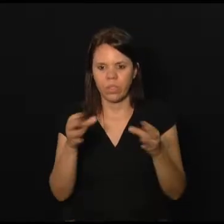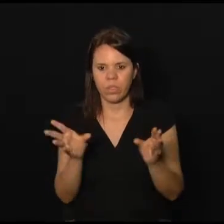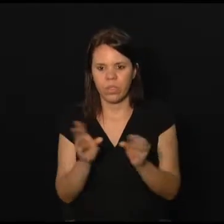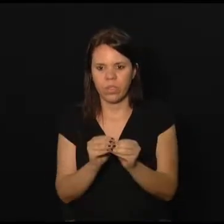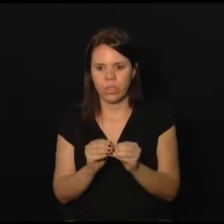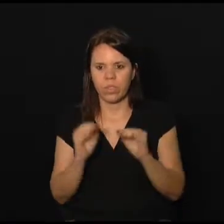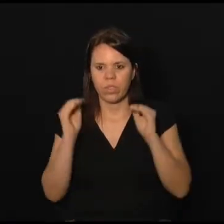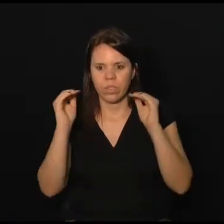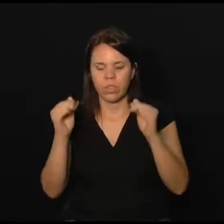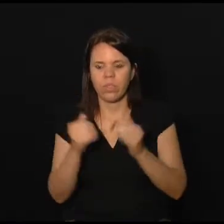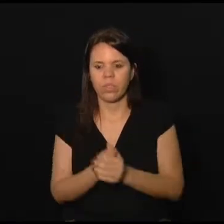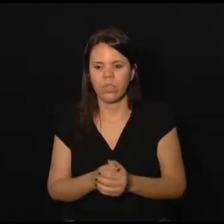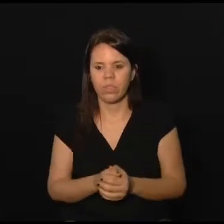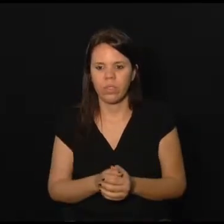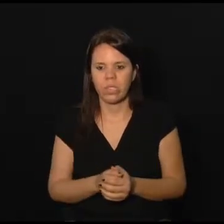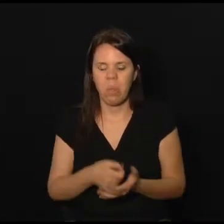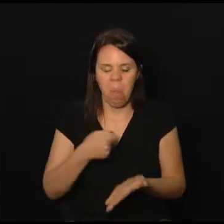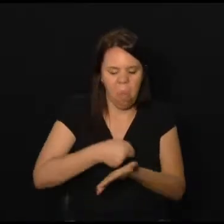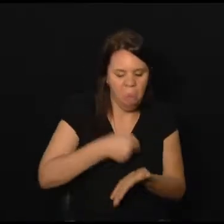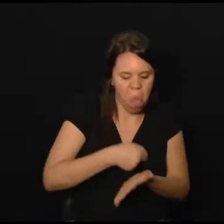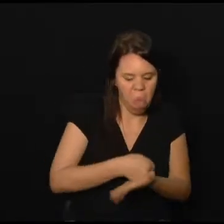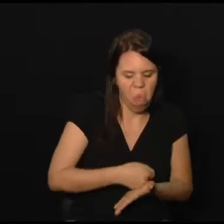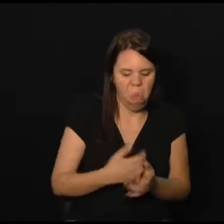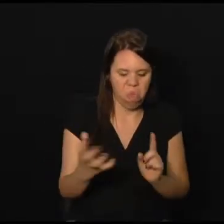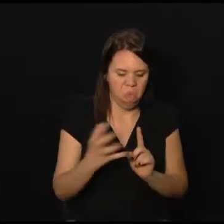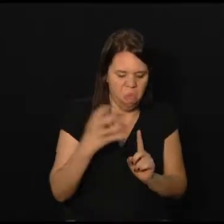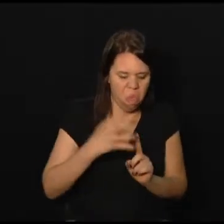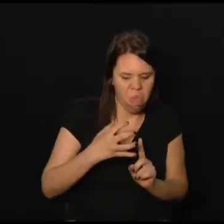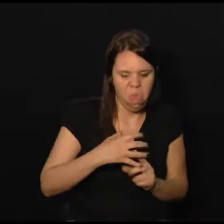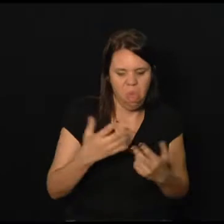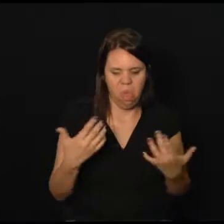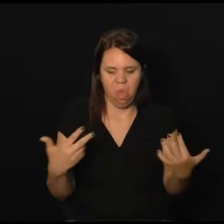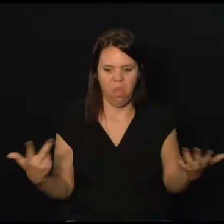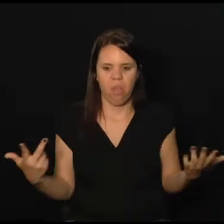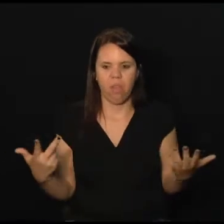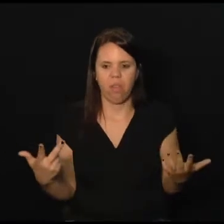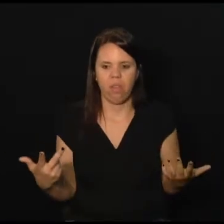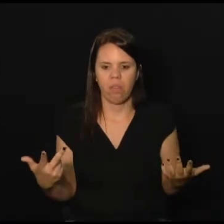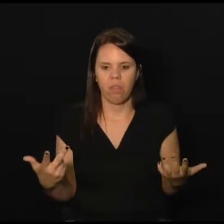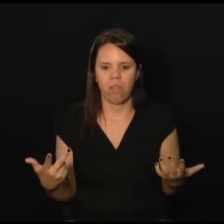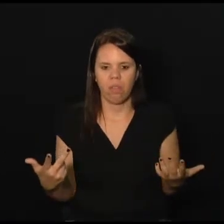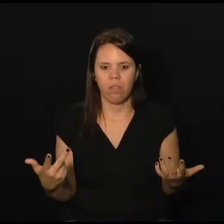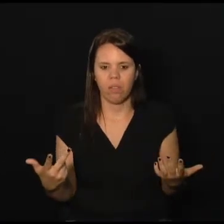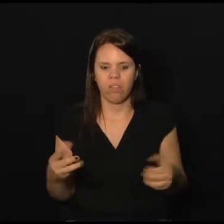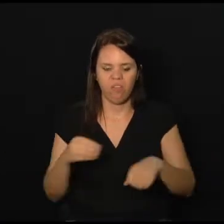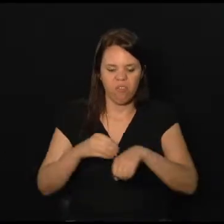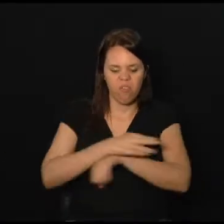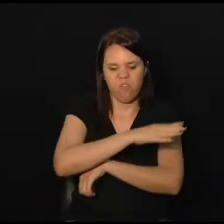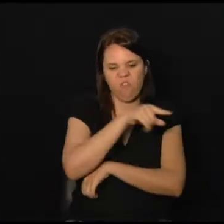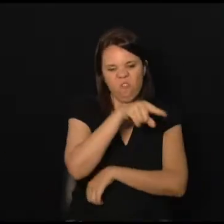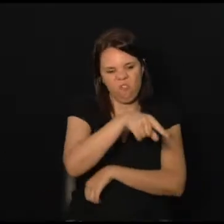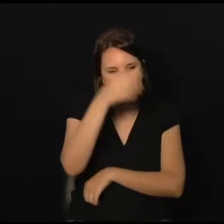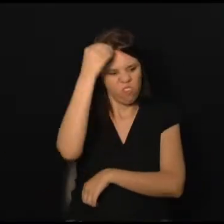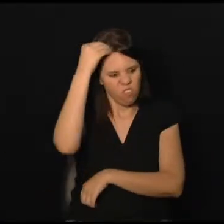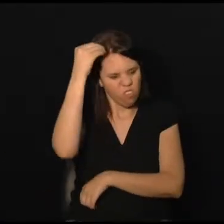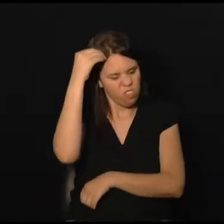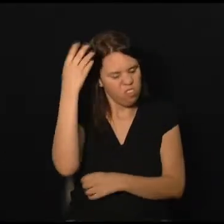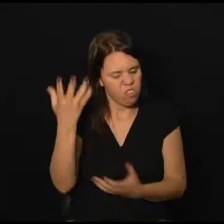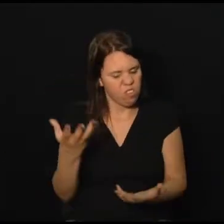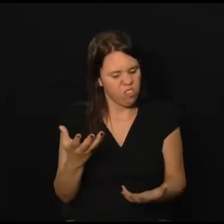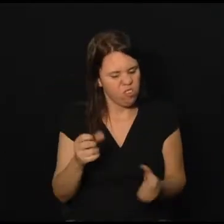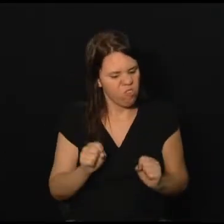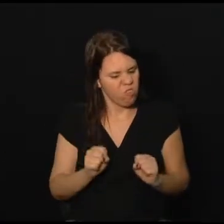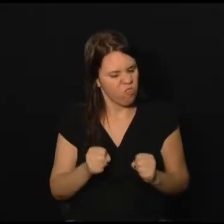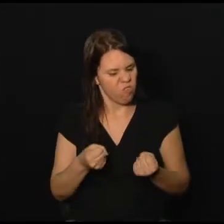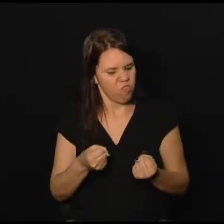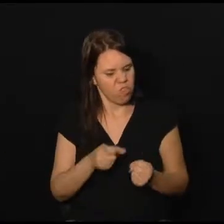disso. Porque você pega no meu pé, porque isso, então ele joga, fazendo uma transferência, e esses mecanismos de defesa